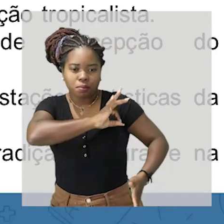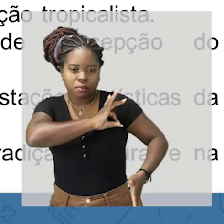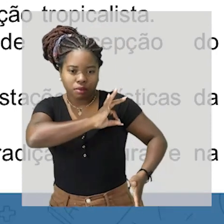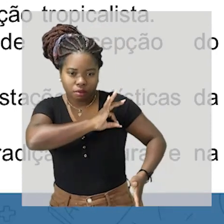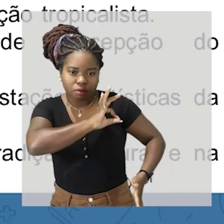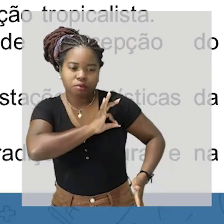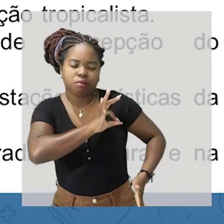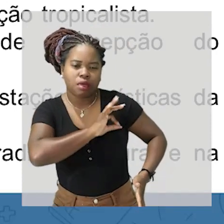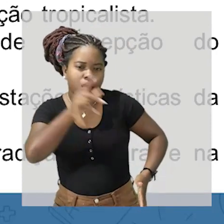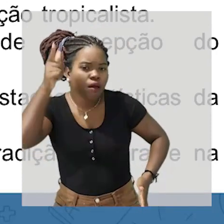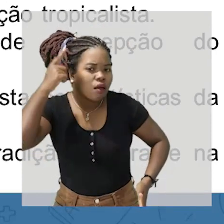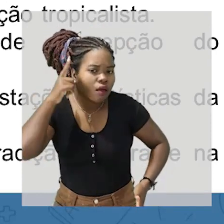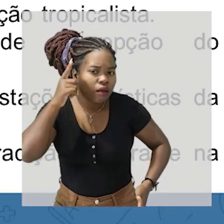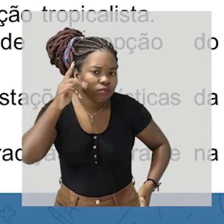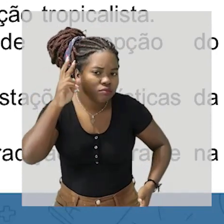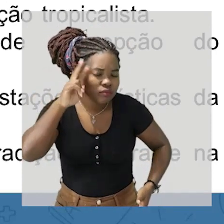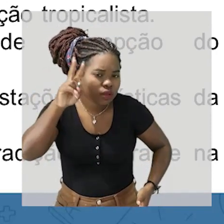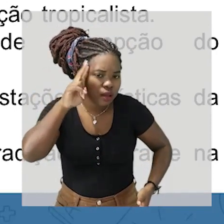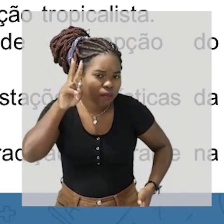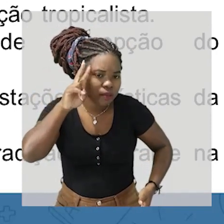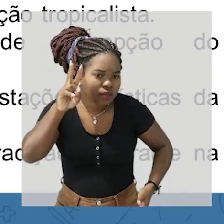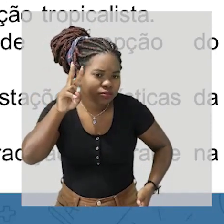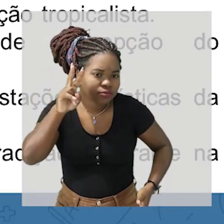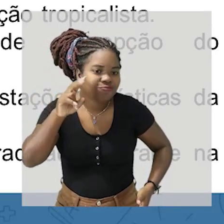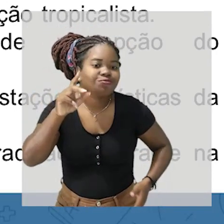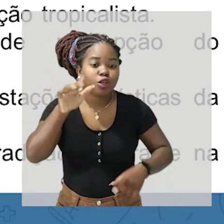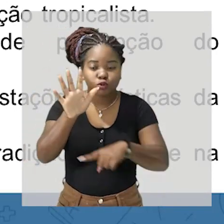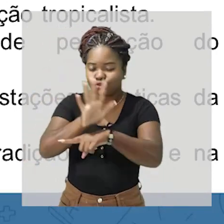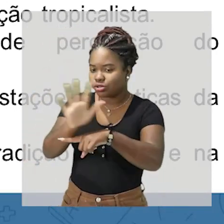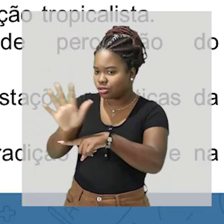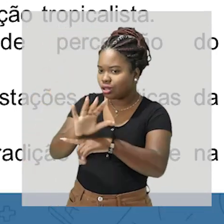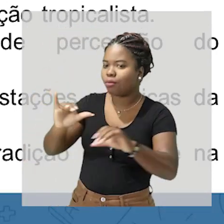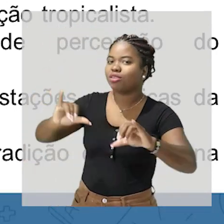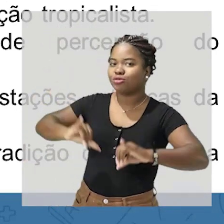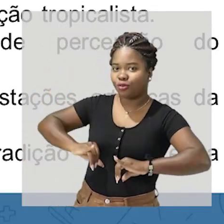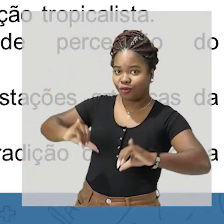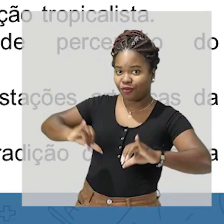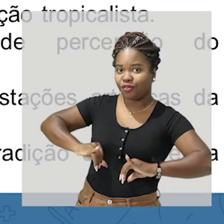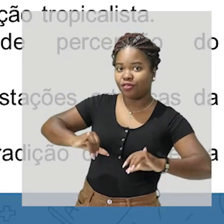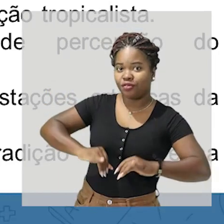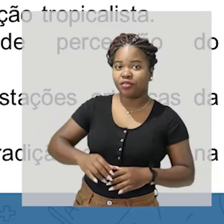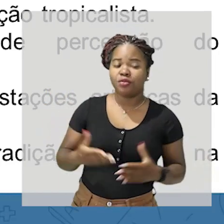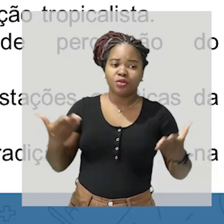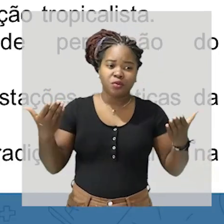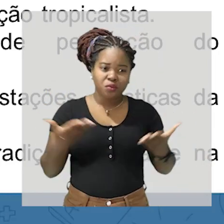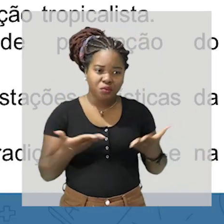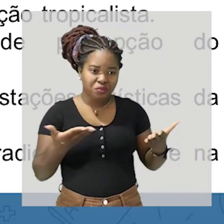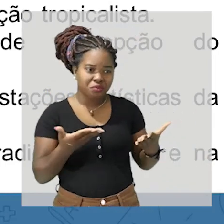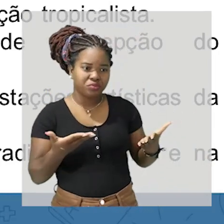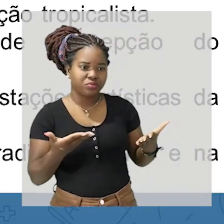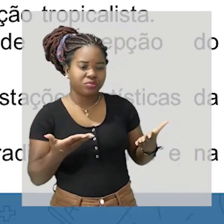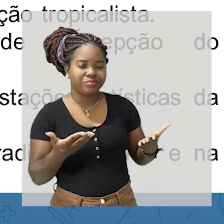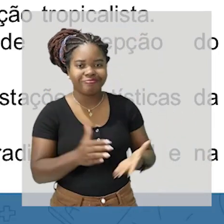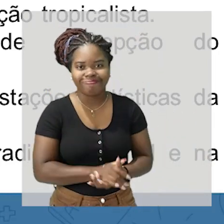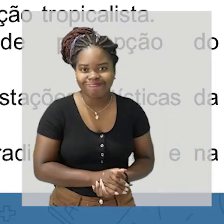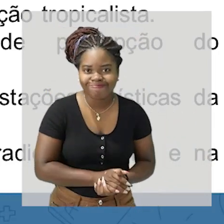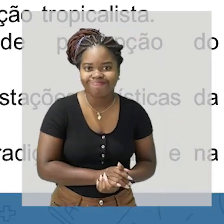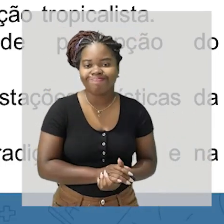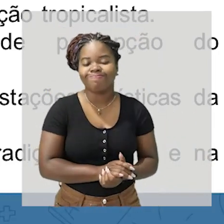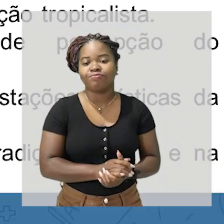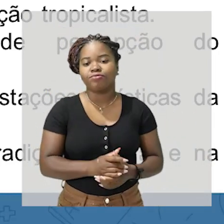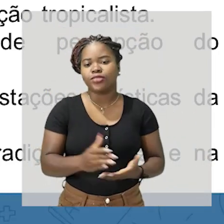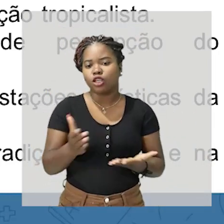um tempo, e ainda há um ranço muito grande disso, porque muita gente ainda subvaloriza o cinema nacional. Só